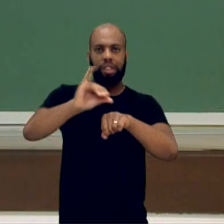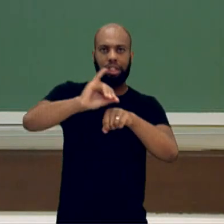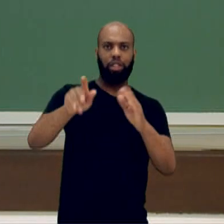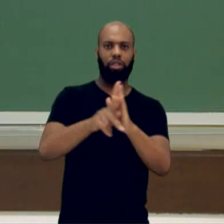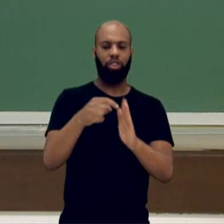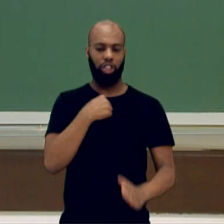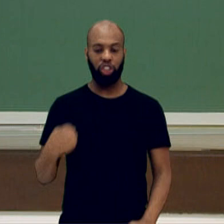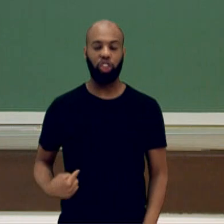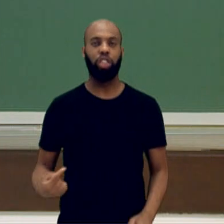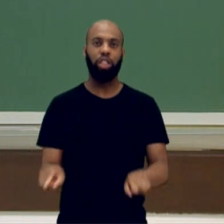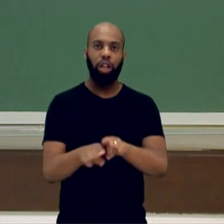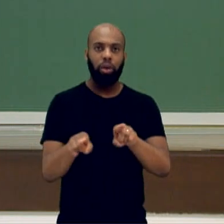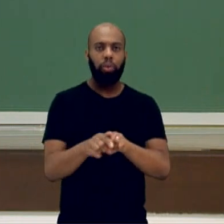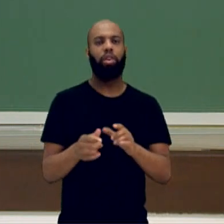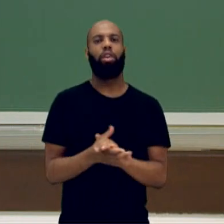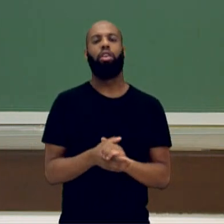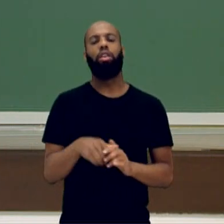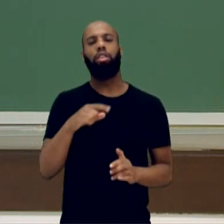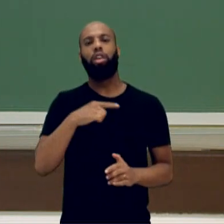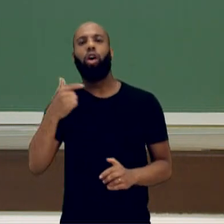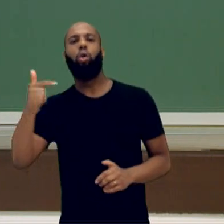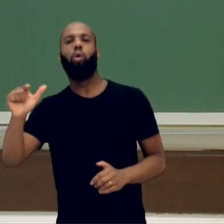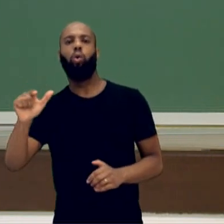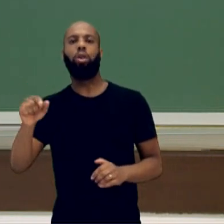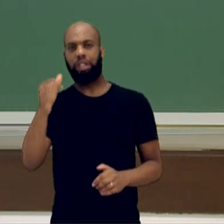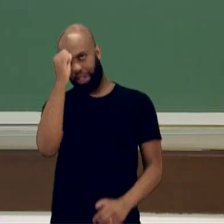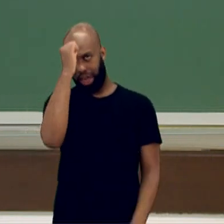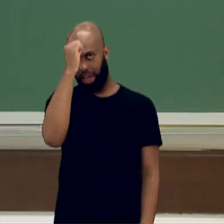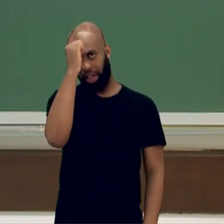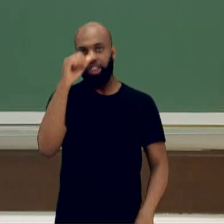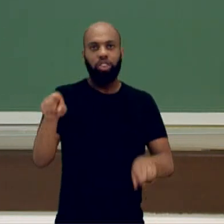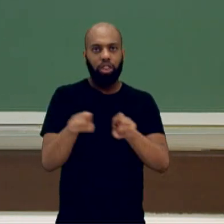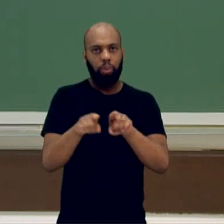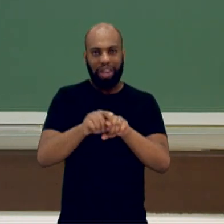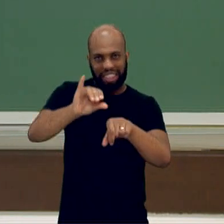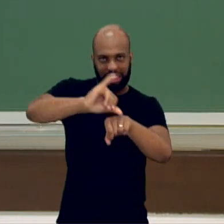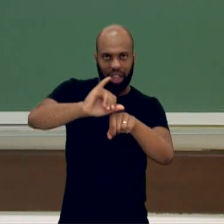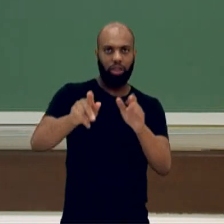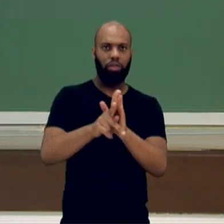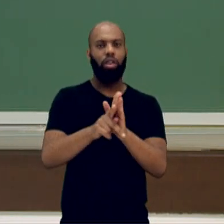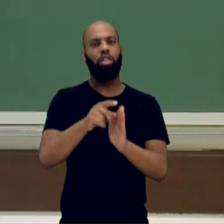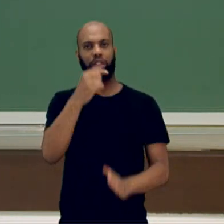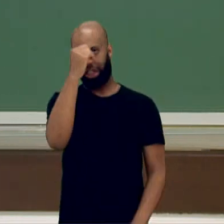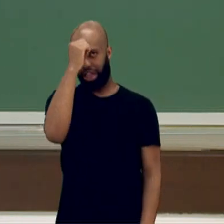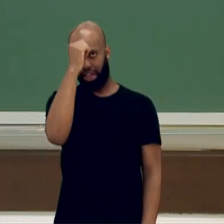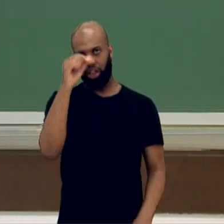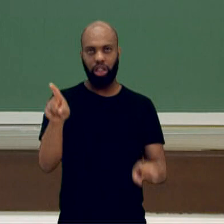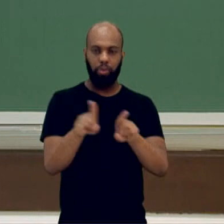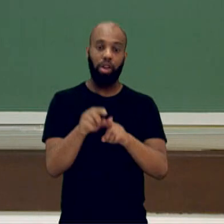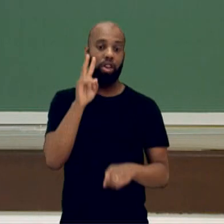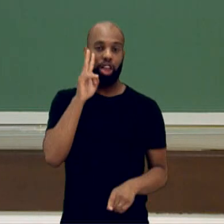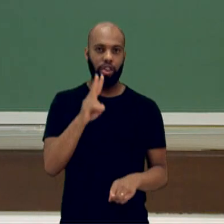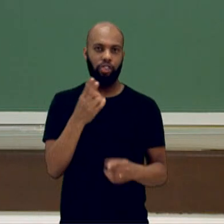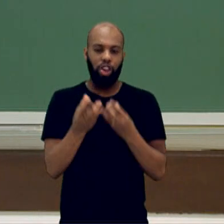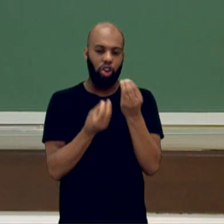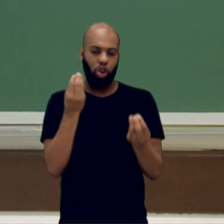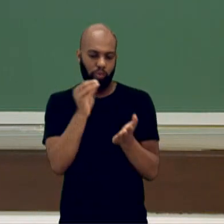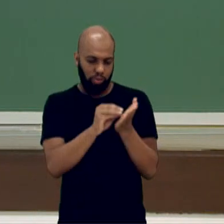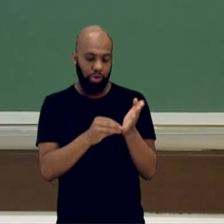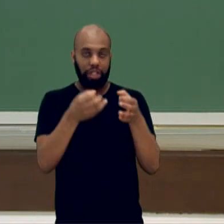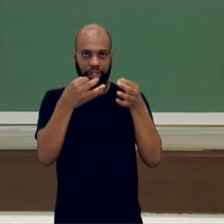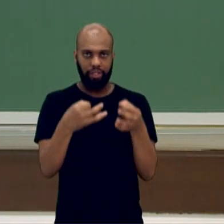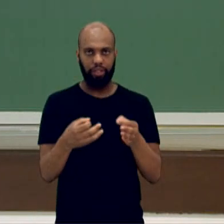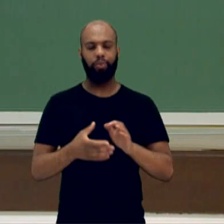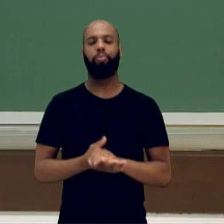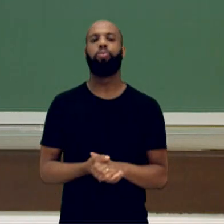algumas cidades específicas, nós vamos ter aqui Nova Delhi na Índia, então aí vocês relacionam lá, veem, verificam se anotaram certinho